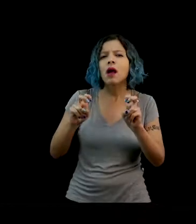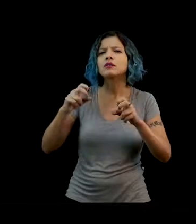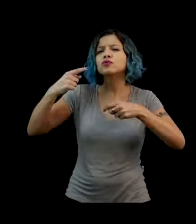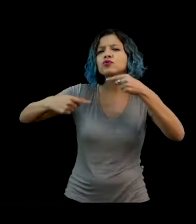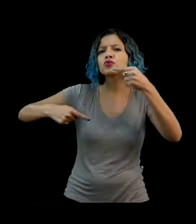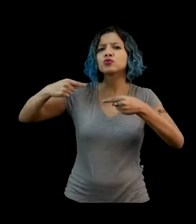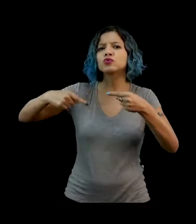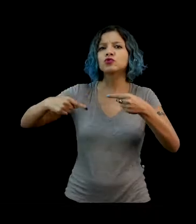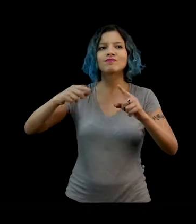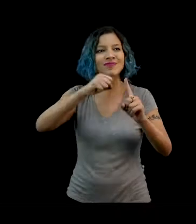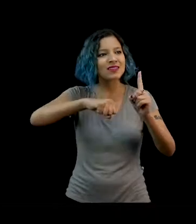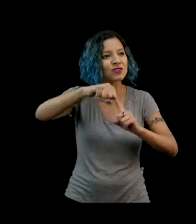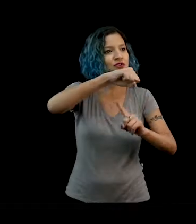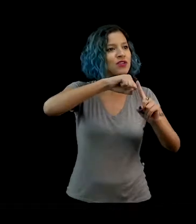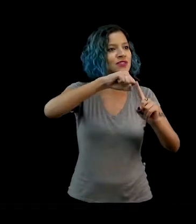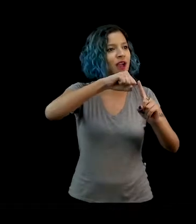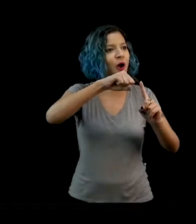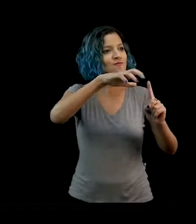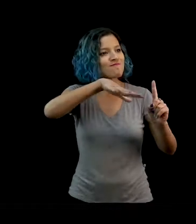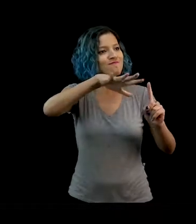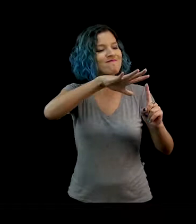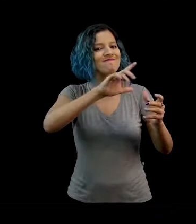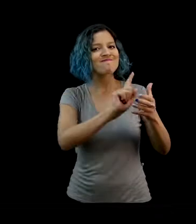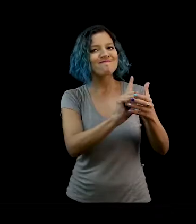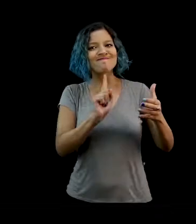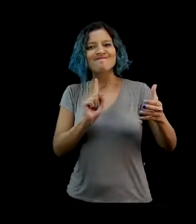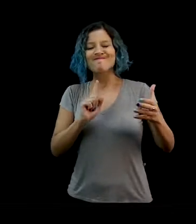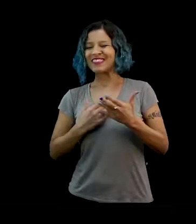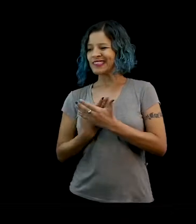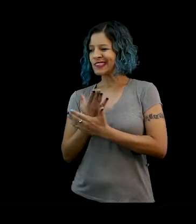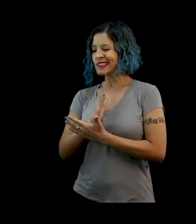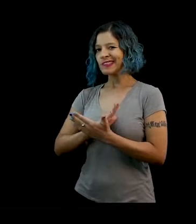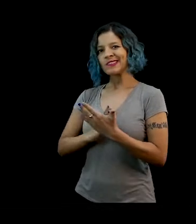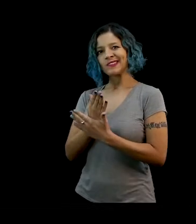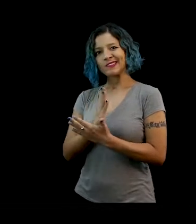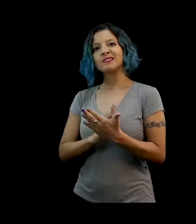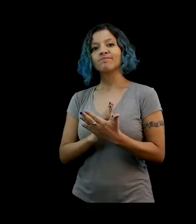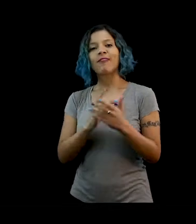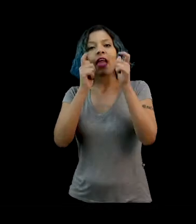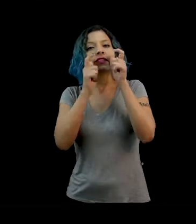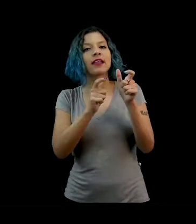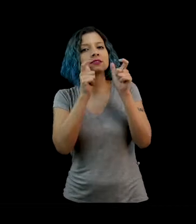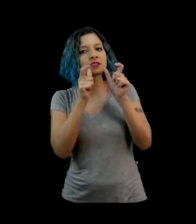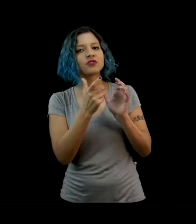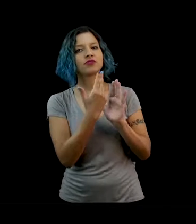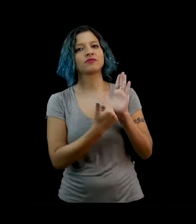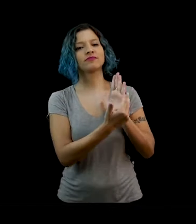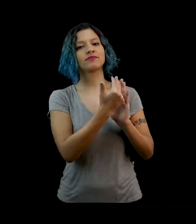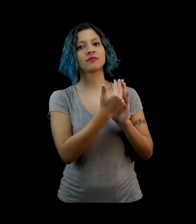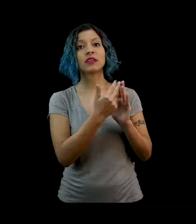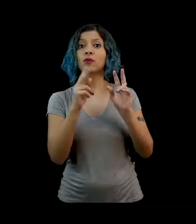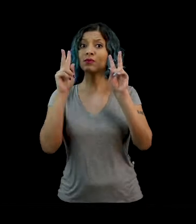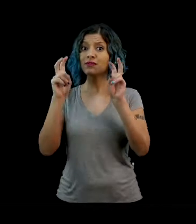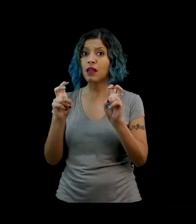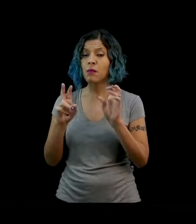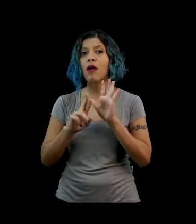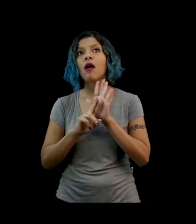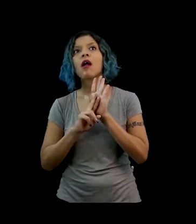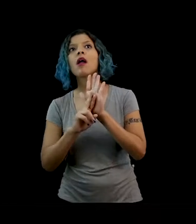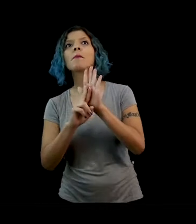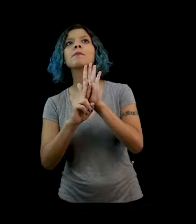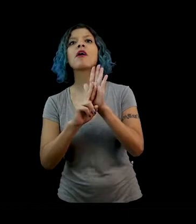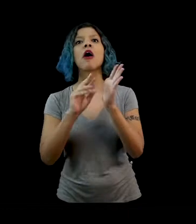socialmente me interessa e eu tento bater isso de frente com representatividade em relação a